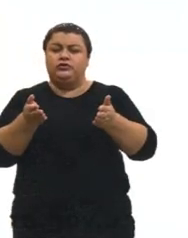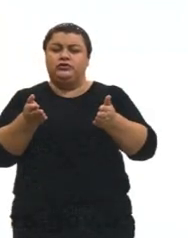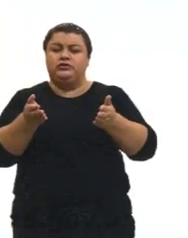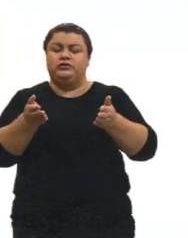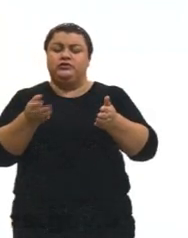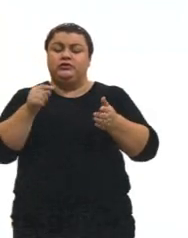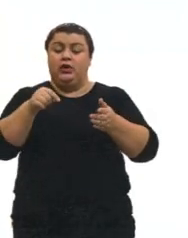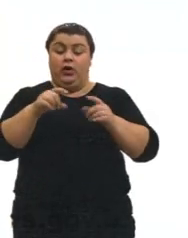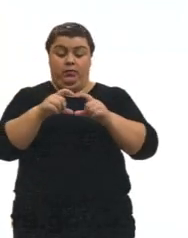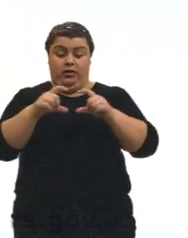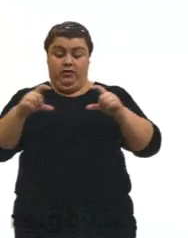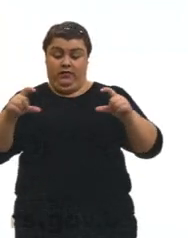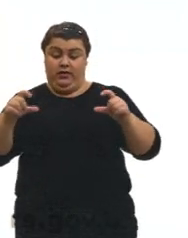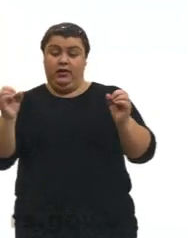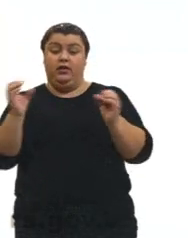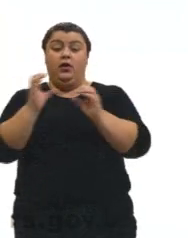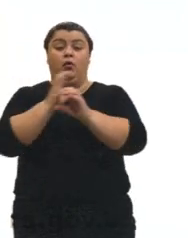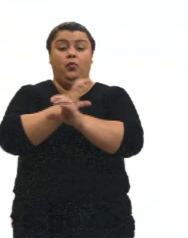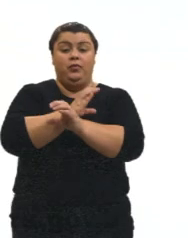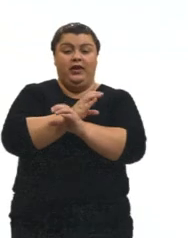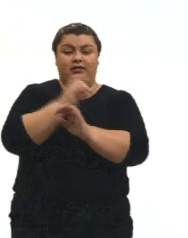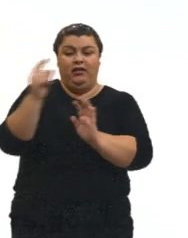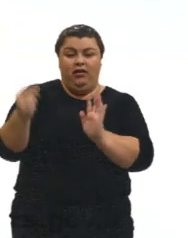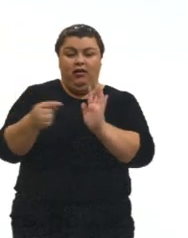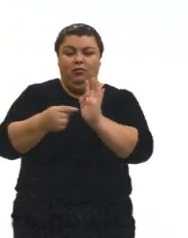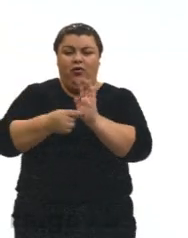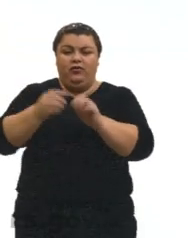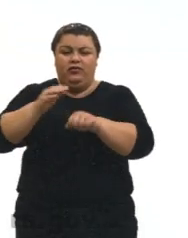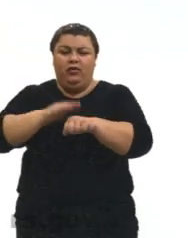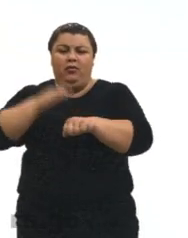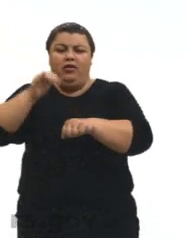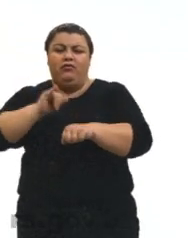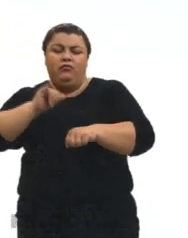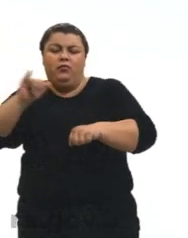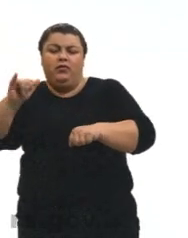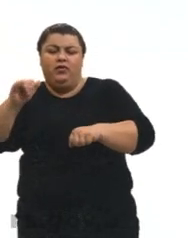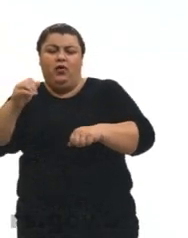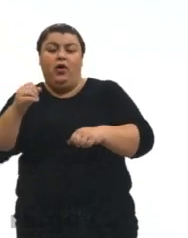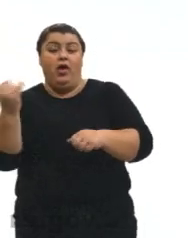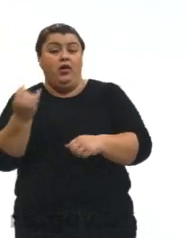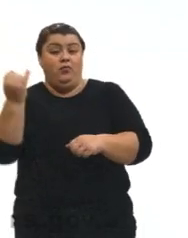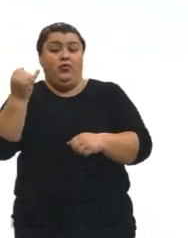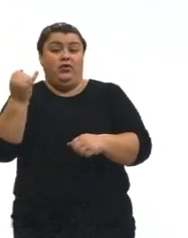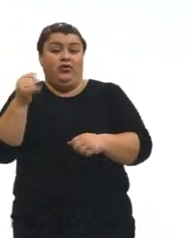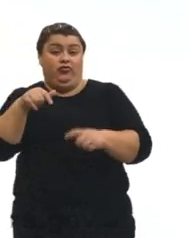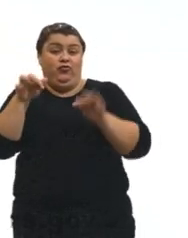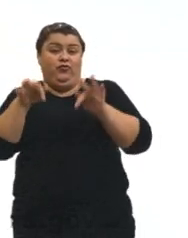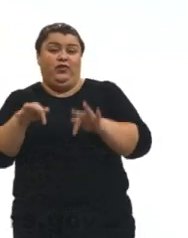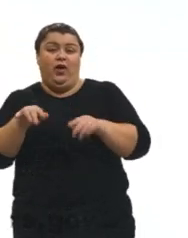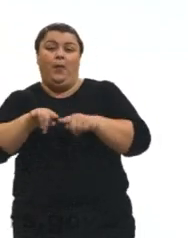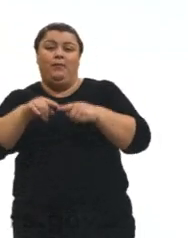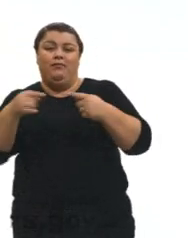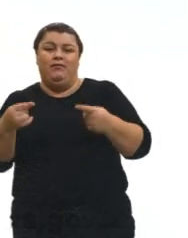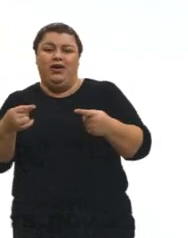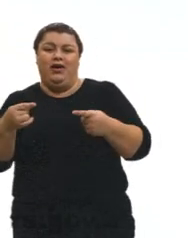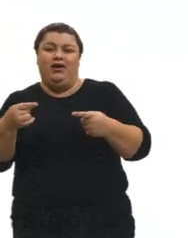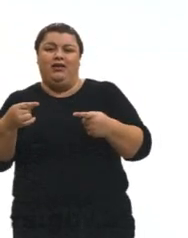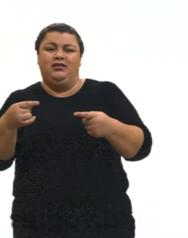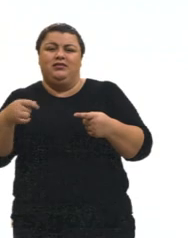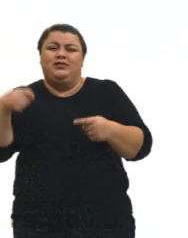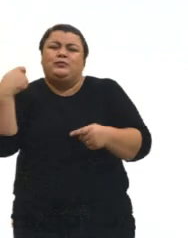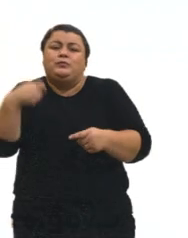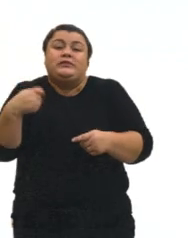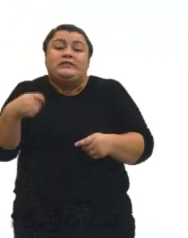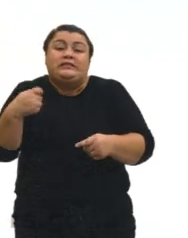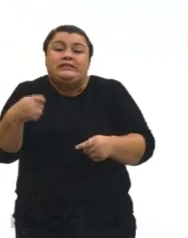acessório ele traz uma informação a mais ele é importante no final mas ele não é tão